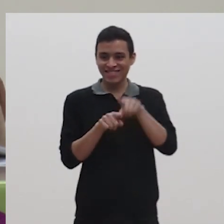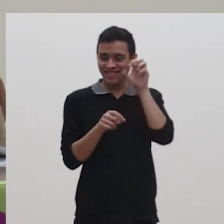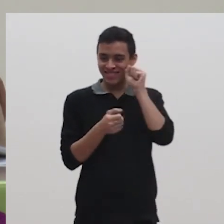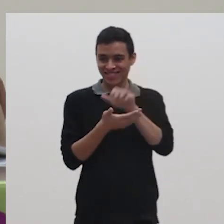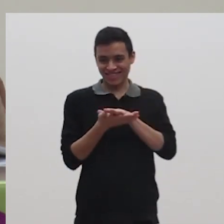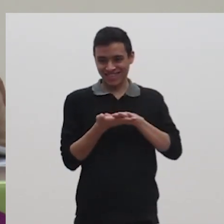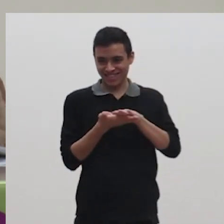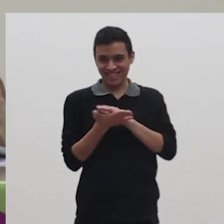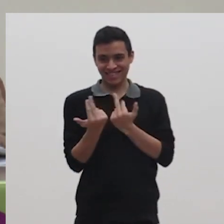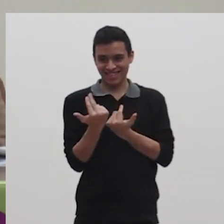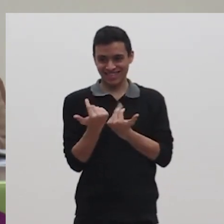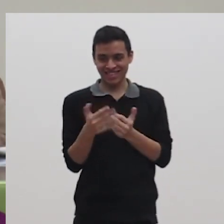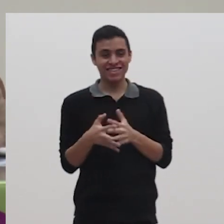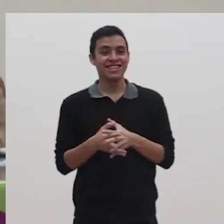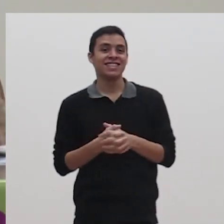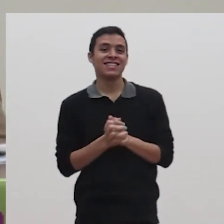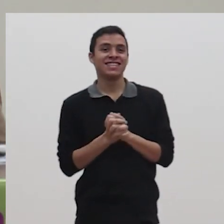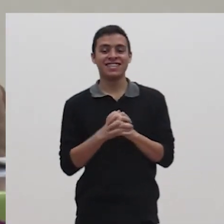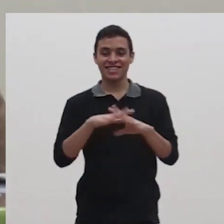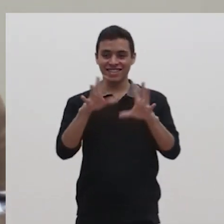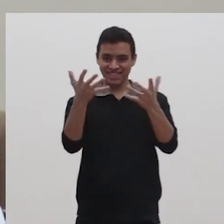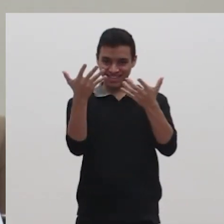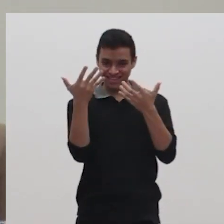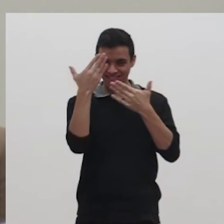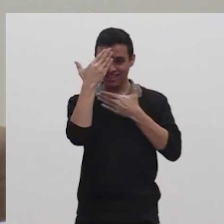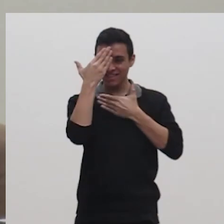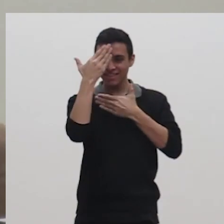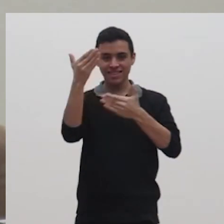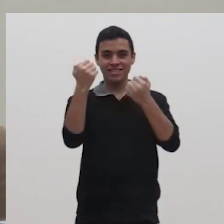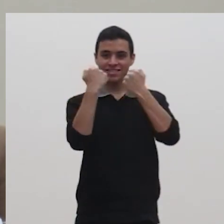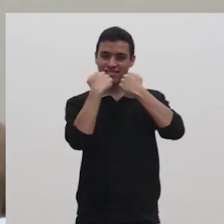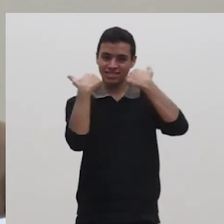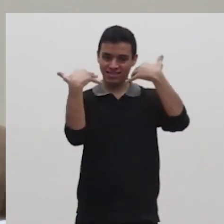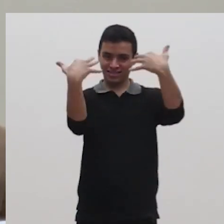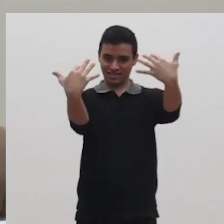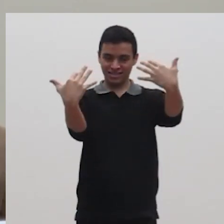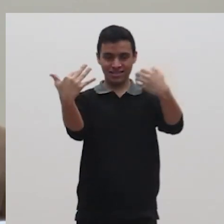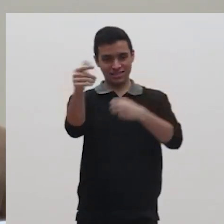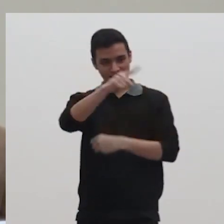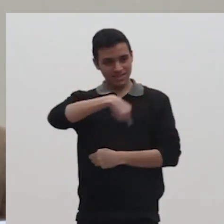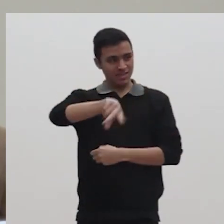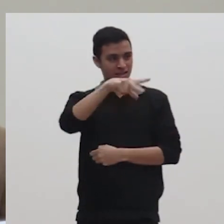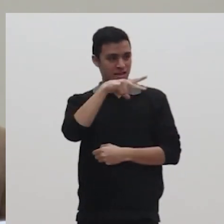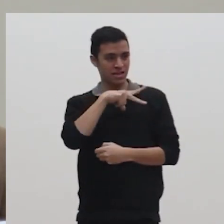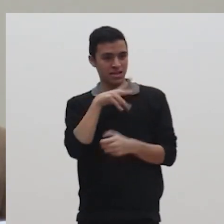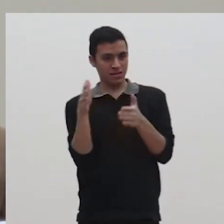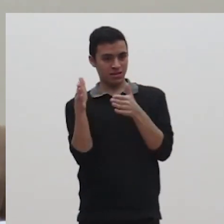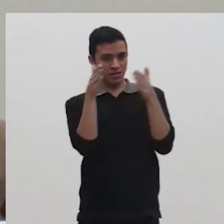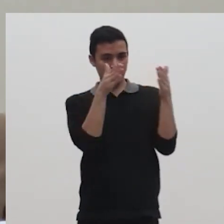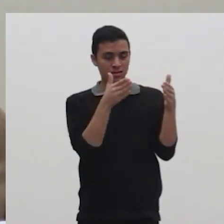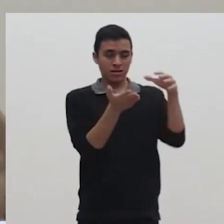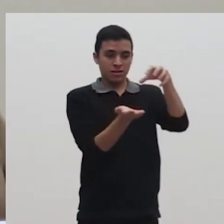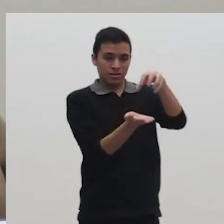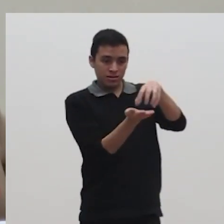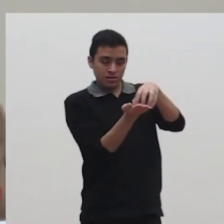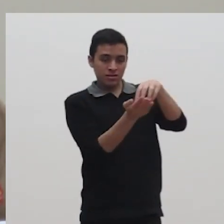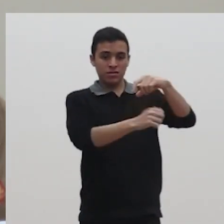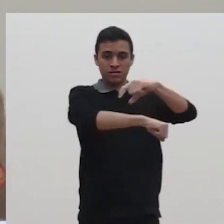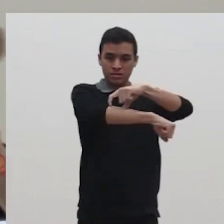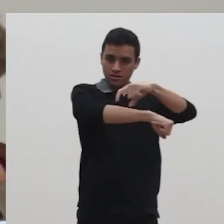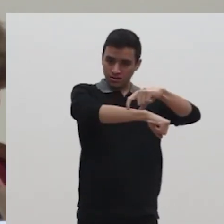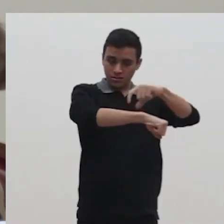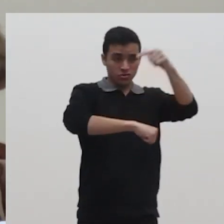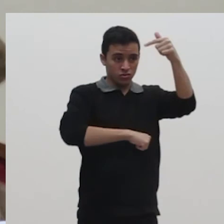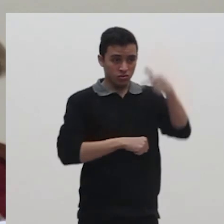Eu quero finalizar agradecendo muito a esse público aqui, em particular o público aqui do setor de ciências agrárias, mais uma